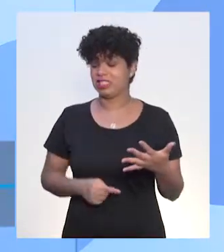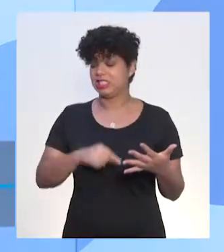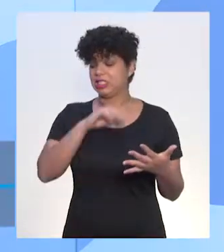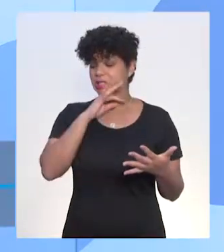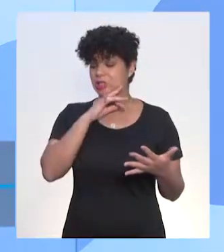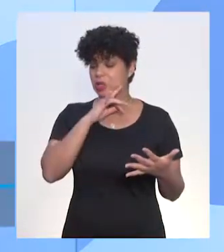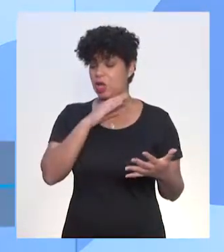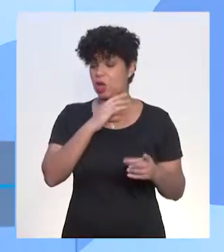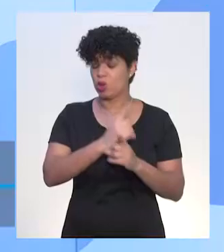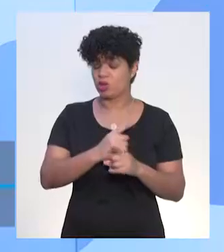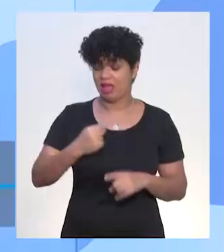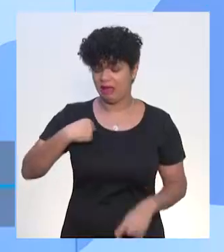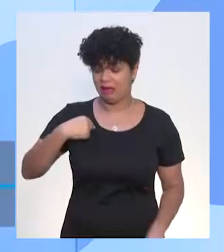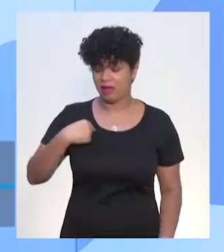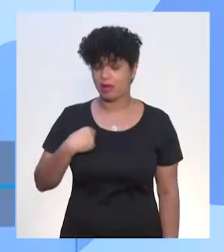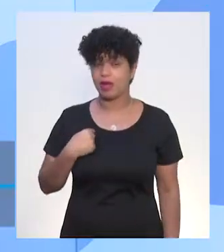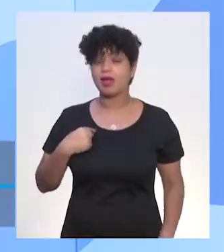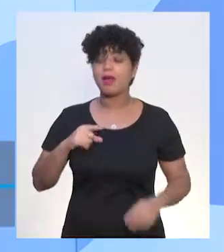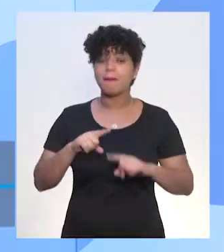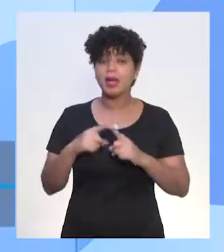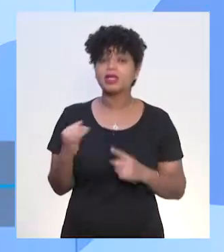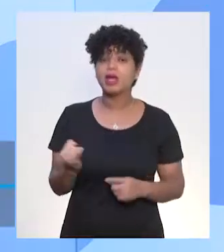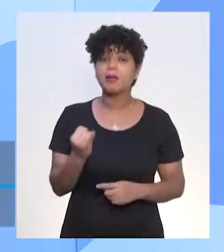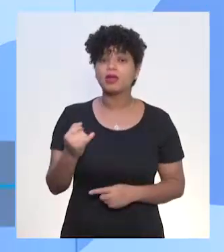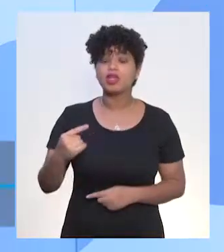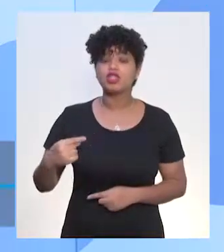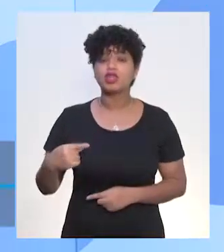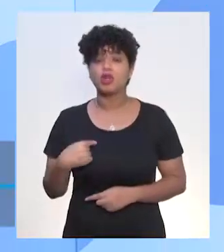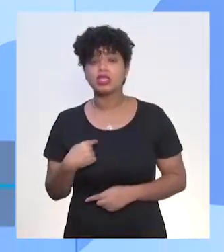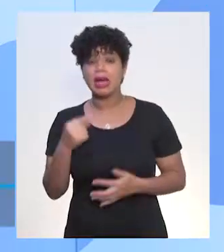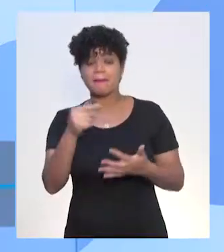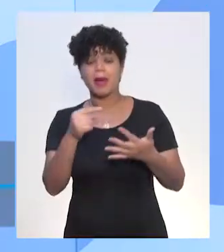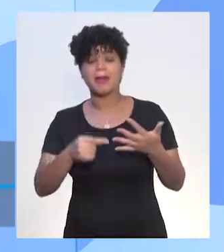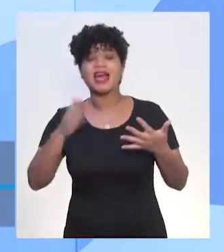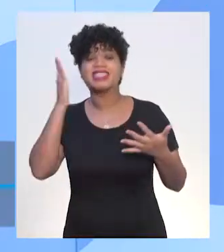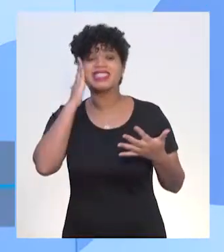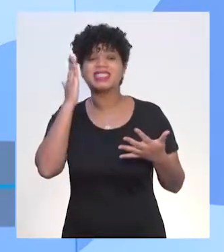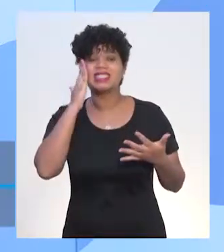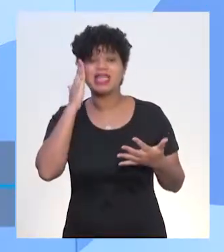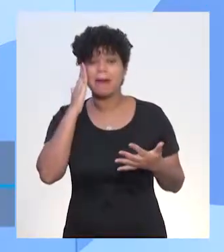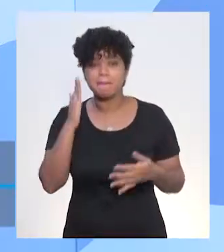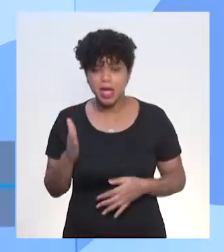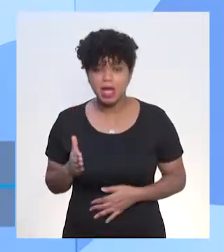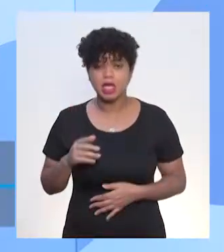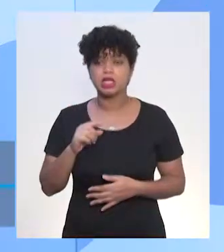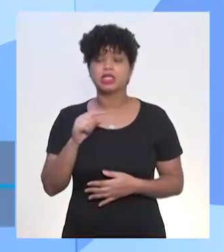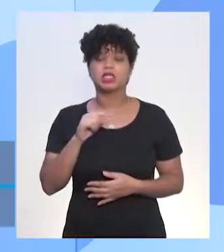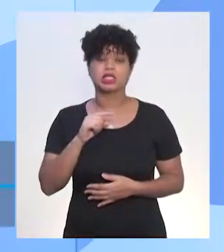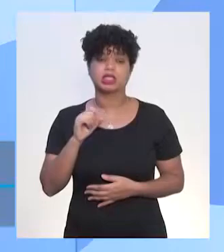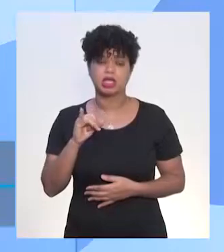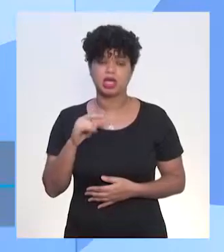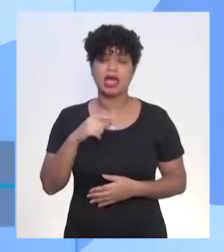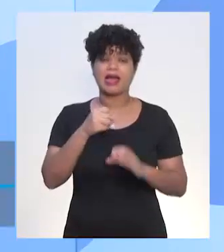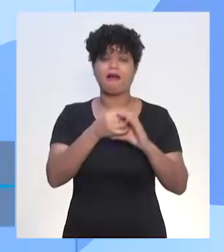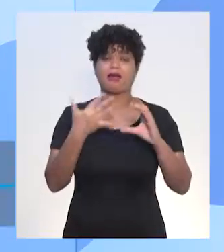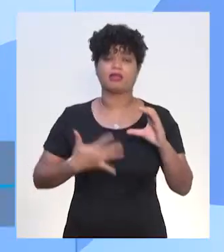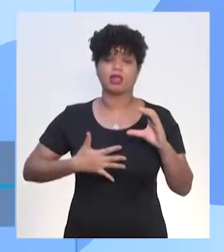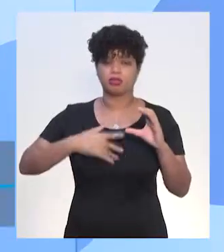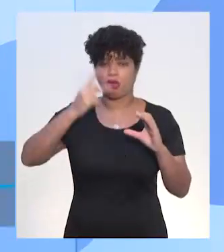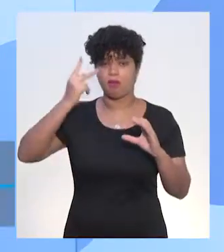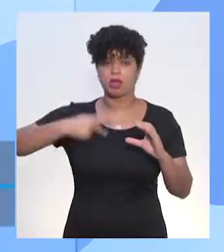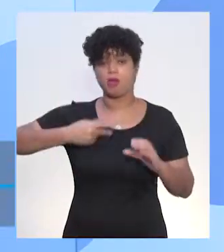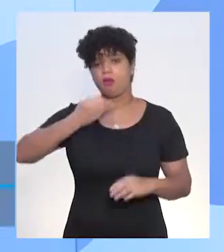atuar na vida né a gente consegue fazer escolhas melhores a partir daquilo que a gente sabe sobre nós mesmos é importante